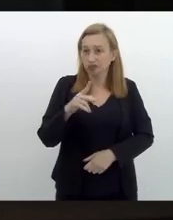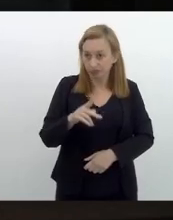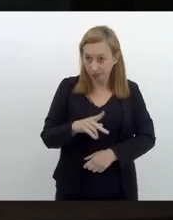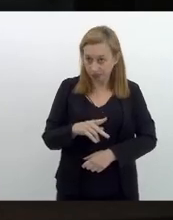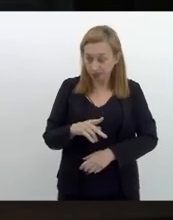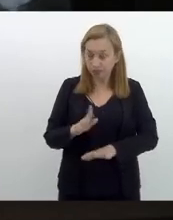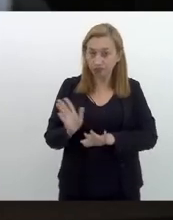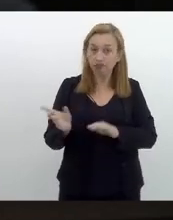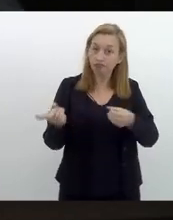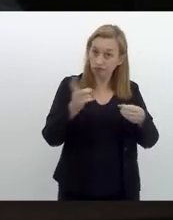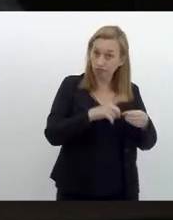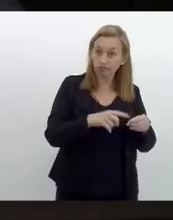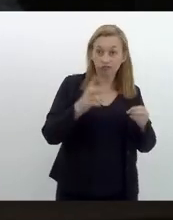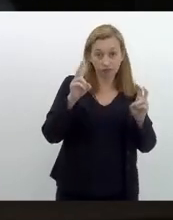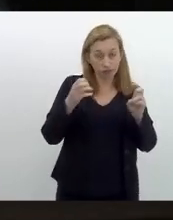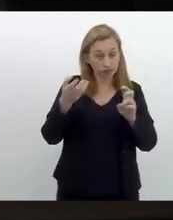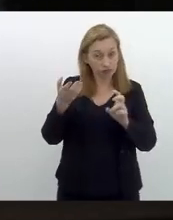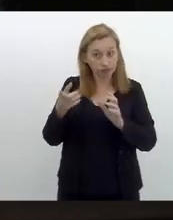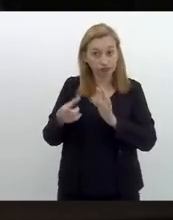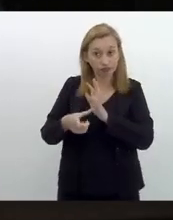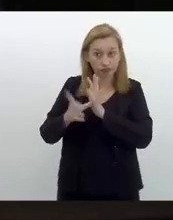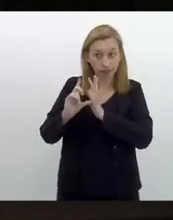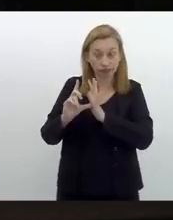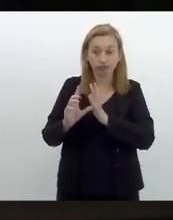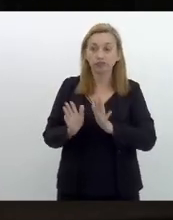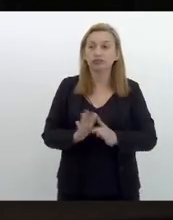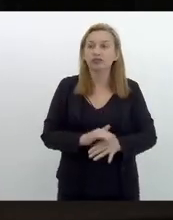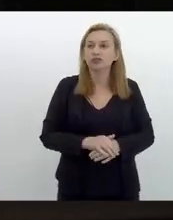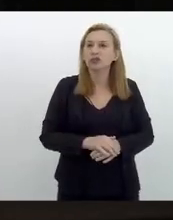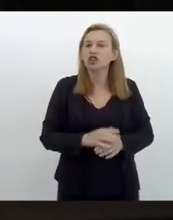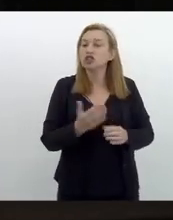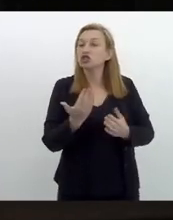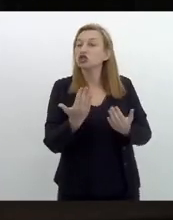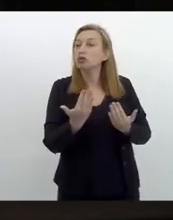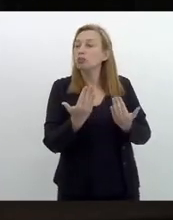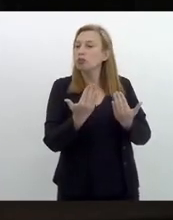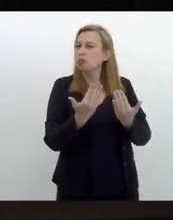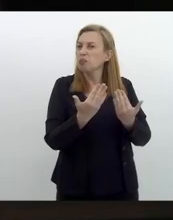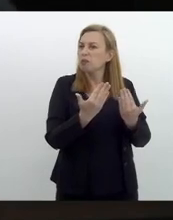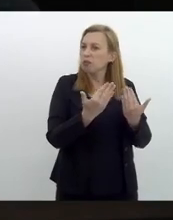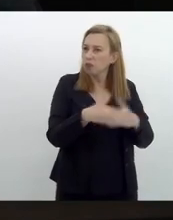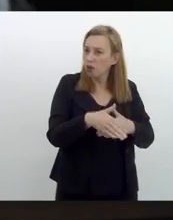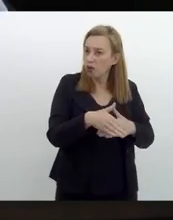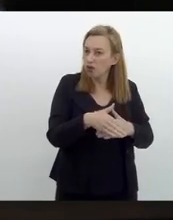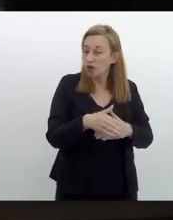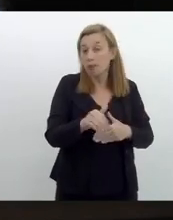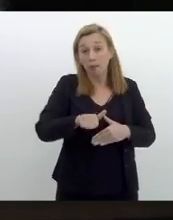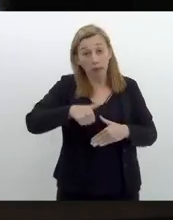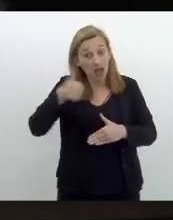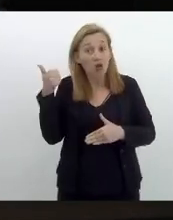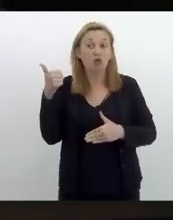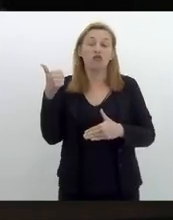voltando no texto anterior ao invés de prova nós vamos fazer melhor